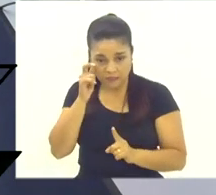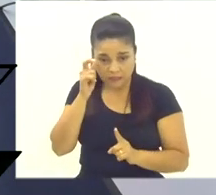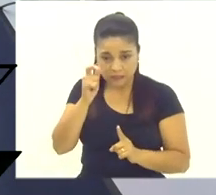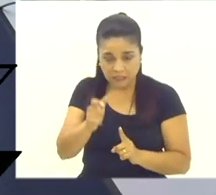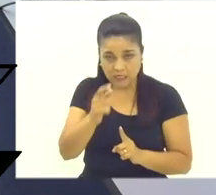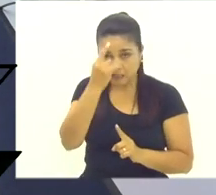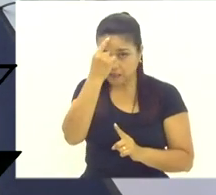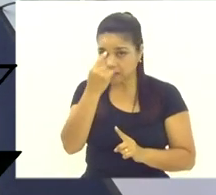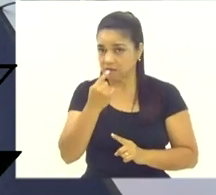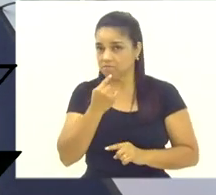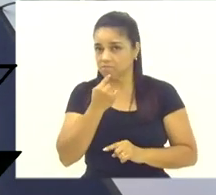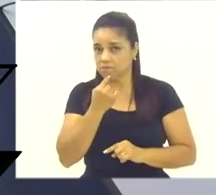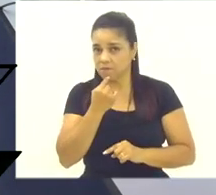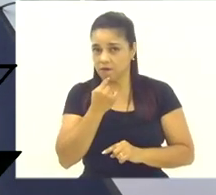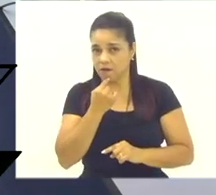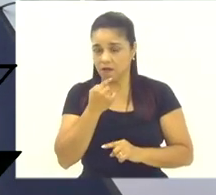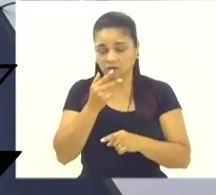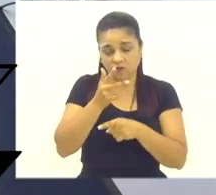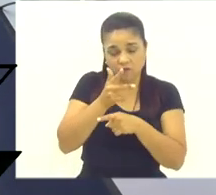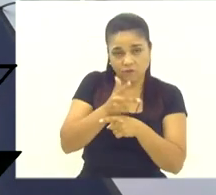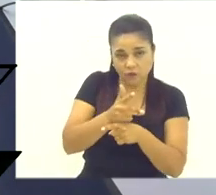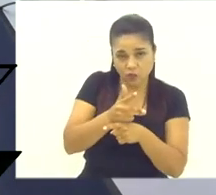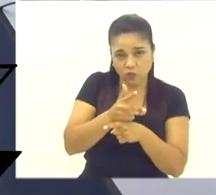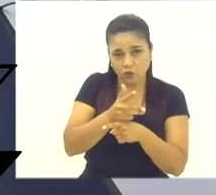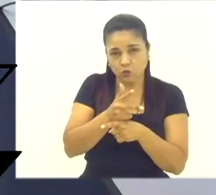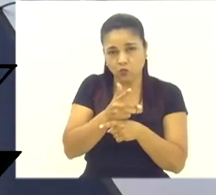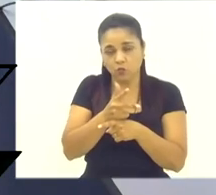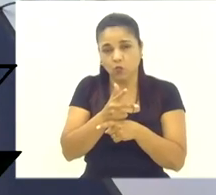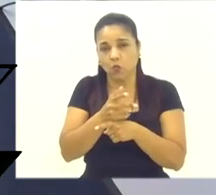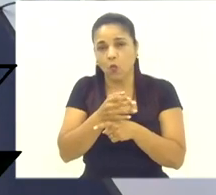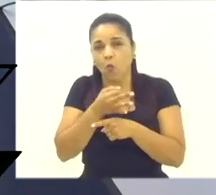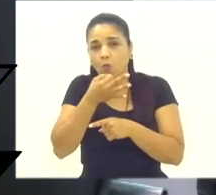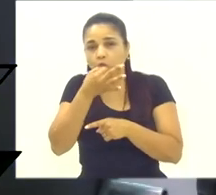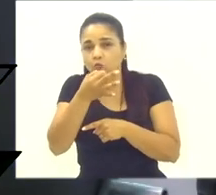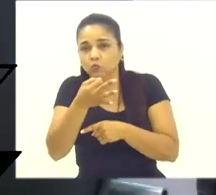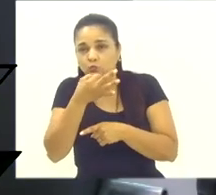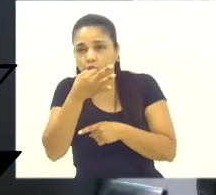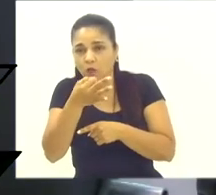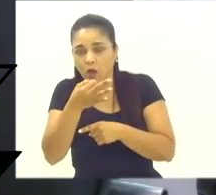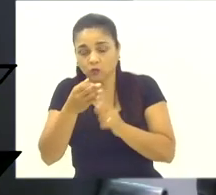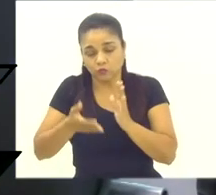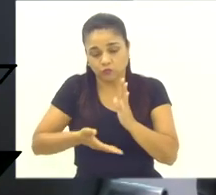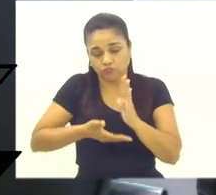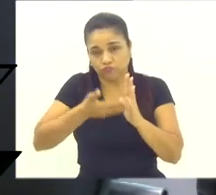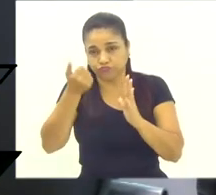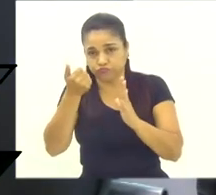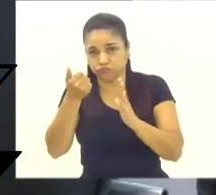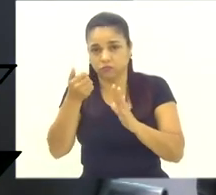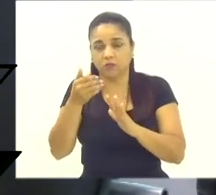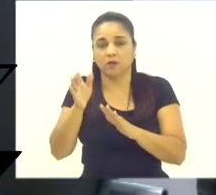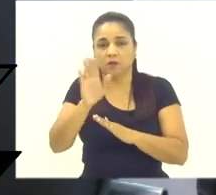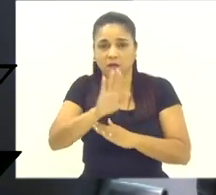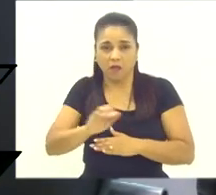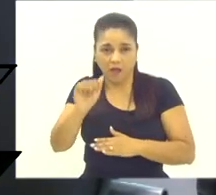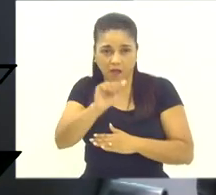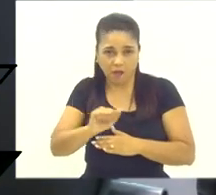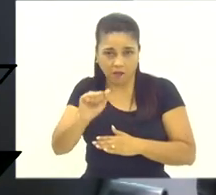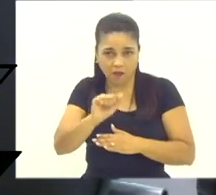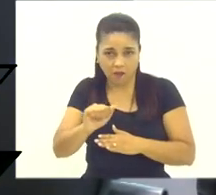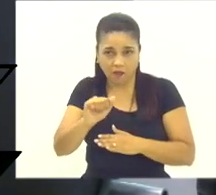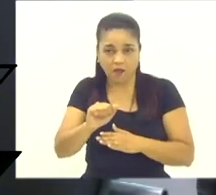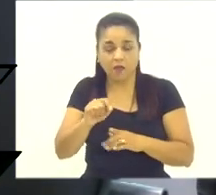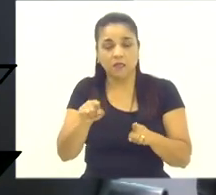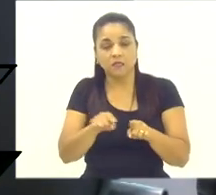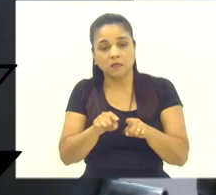aquela imagem aquele vídeo aquele áudio saia imediatamente da exposição e as dificuldades